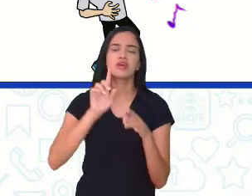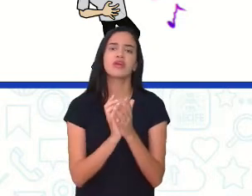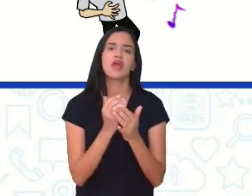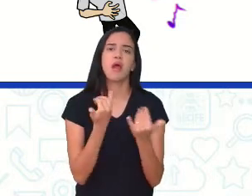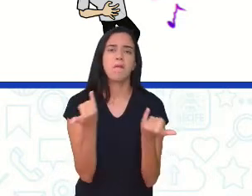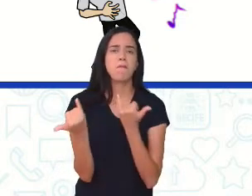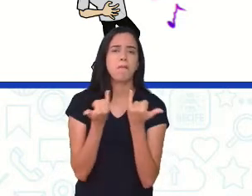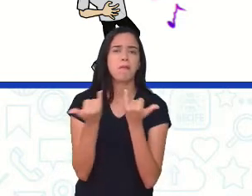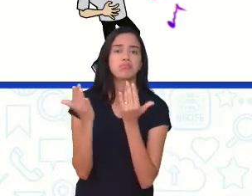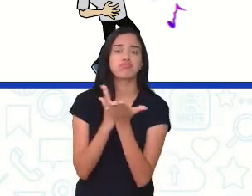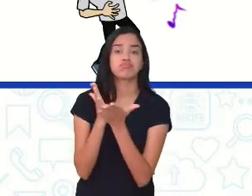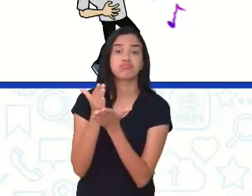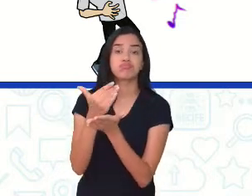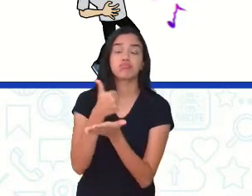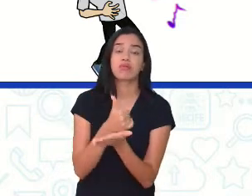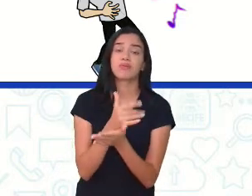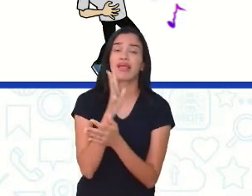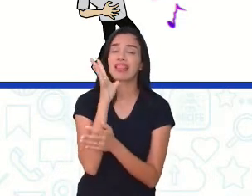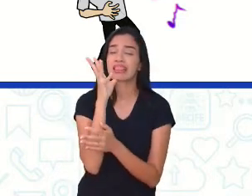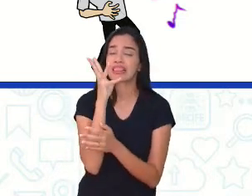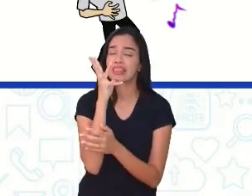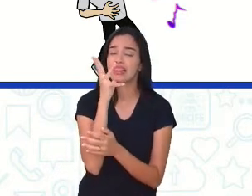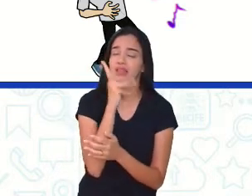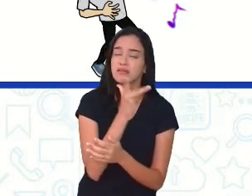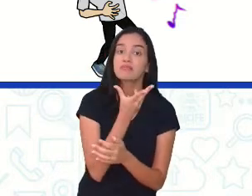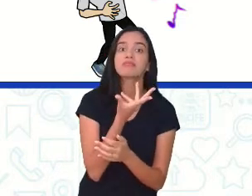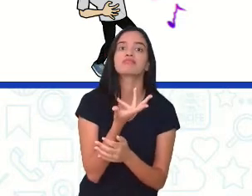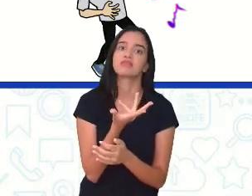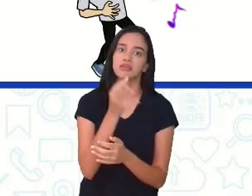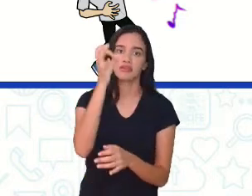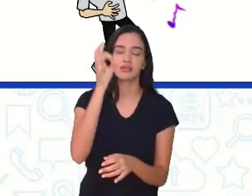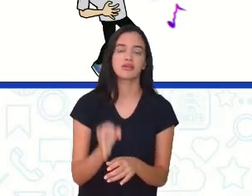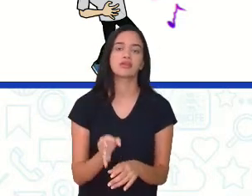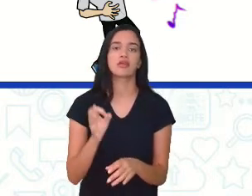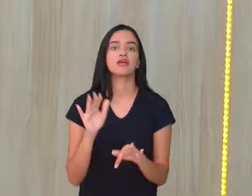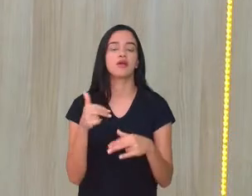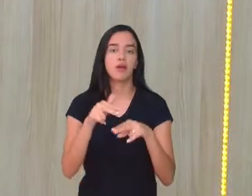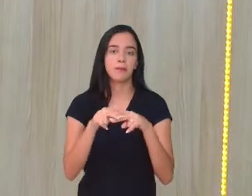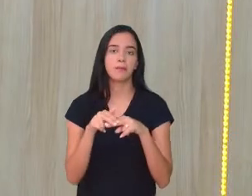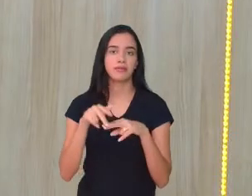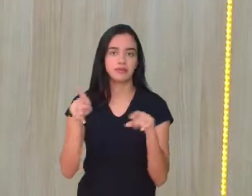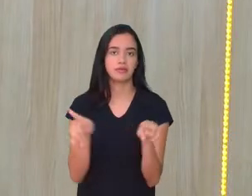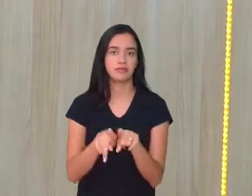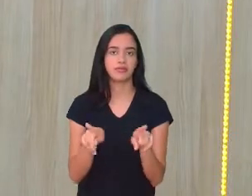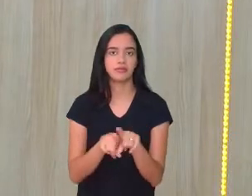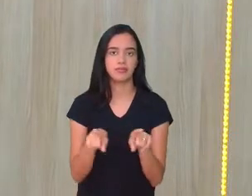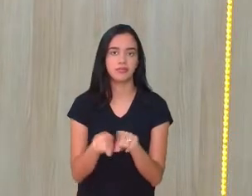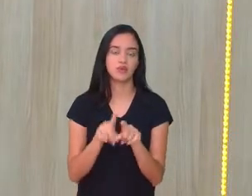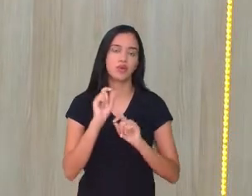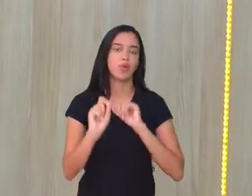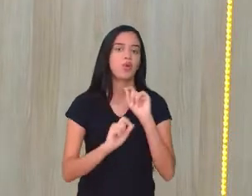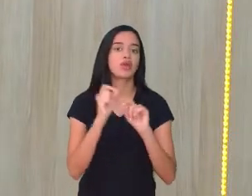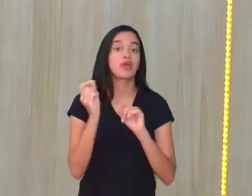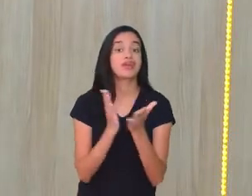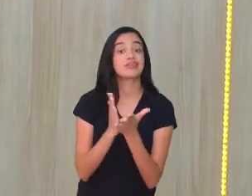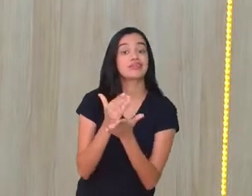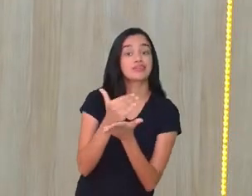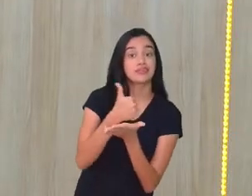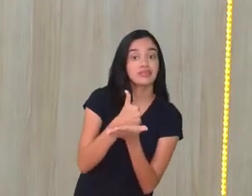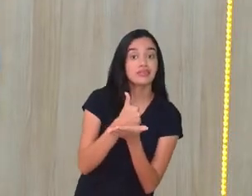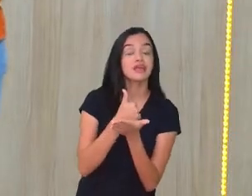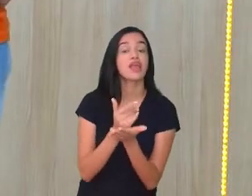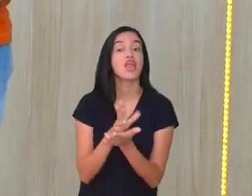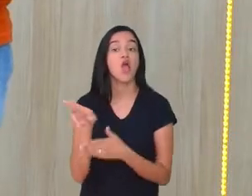de cada um pode demorar bastante tempo, certo? É por isso também que a estatística ela é